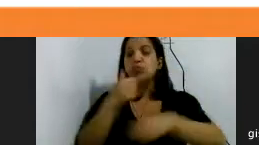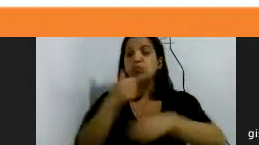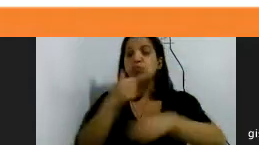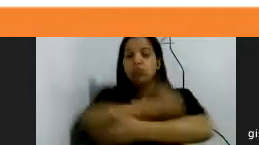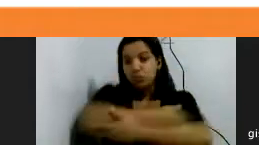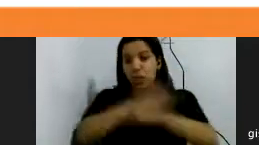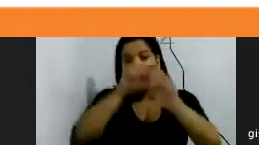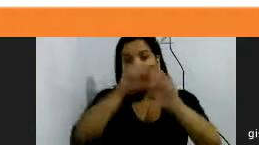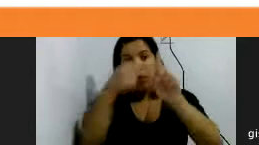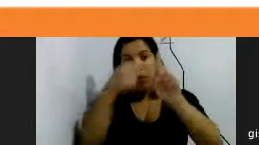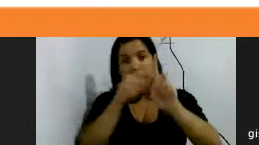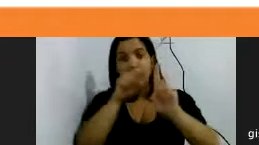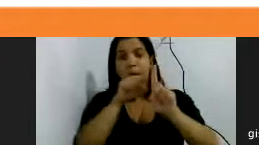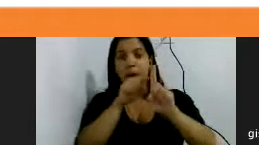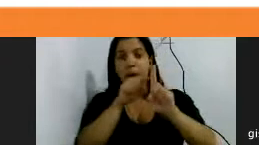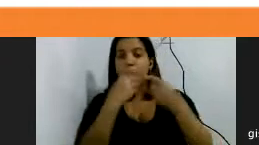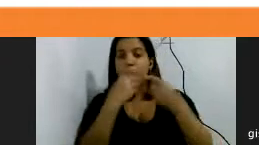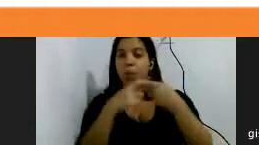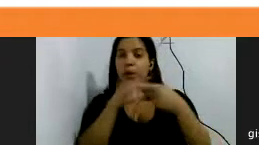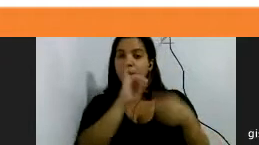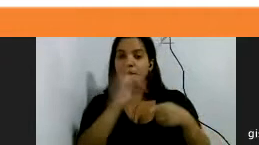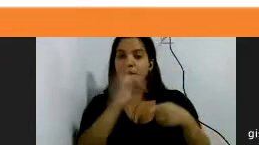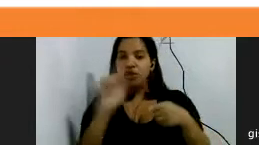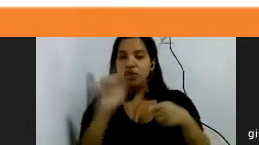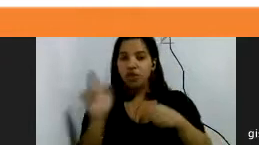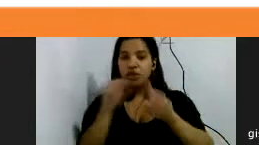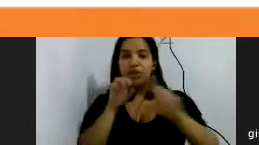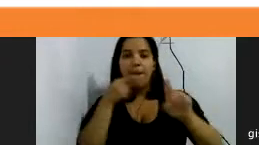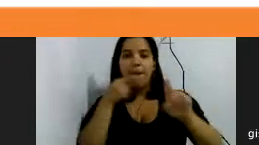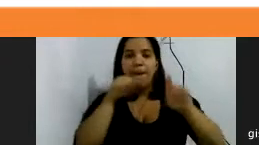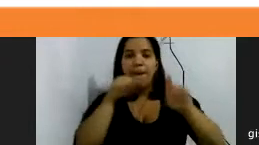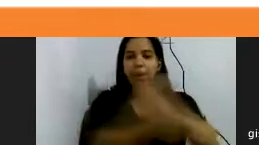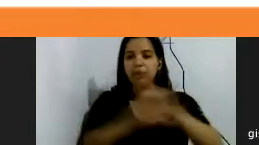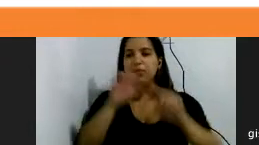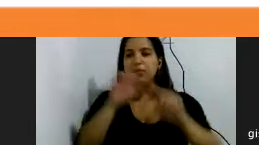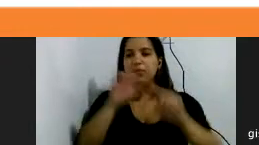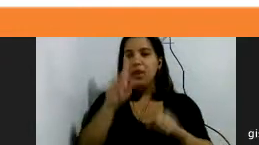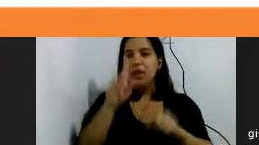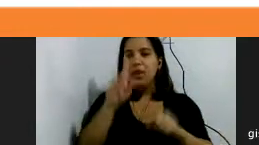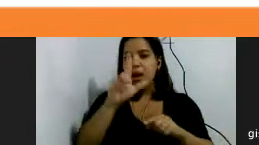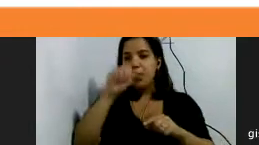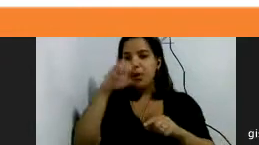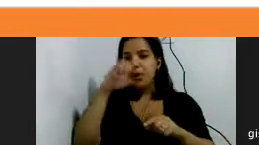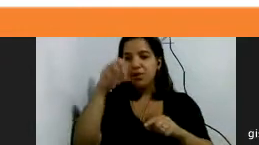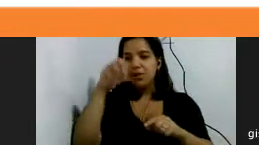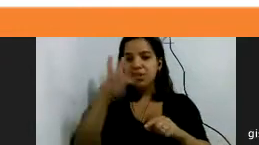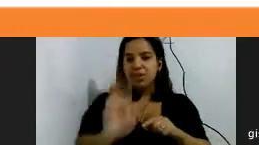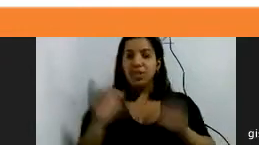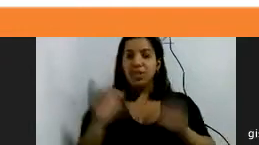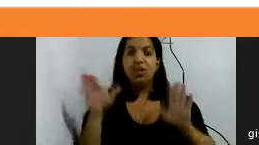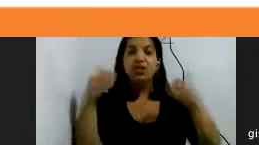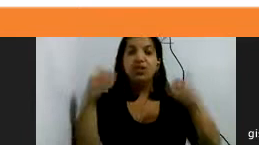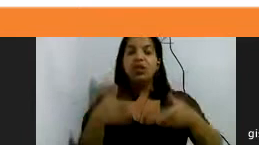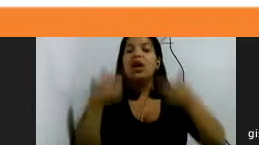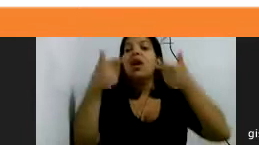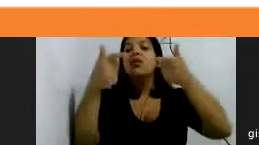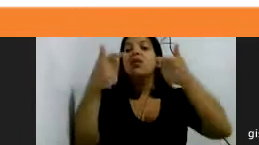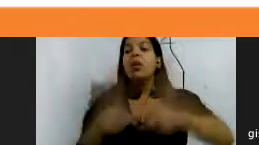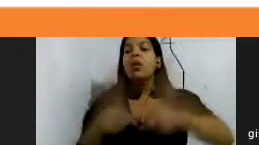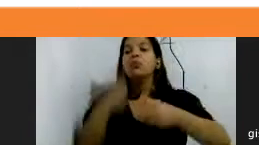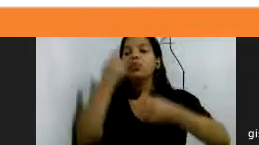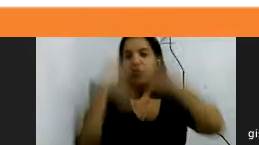IgG ele transpassa a membrana da placenta. Então, ele consegue chegar até a circulação